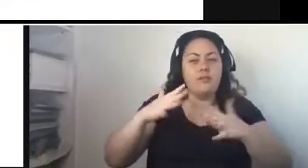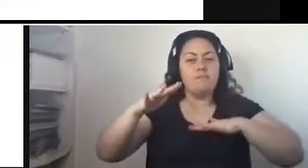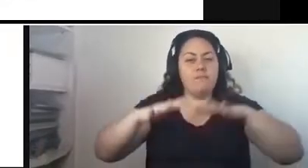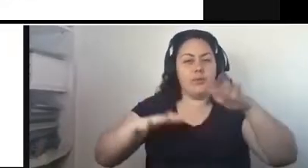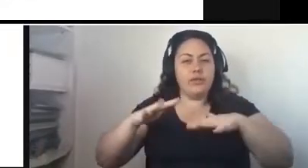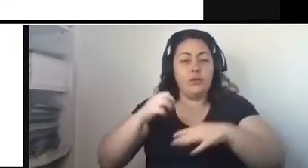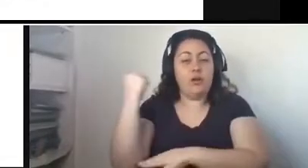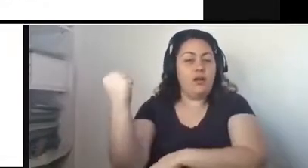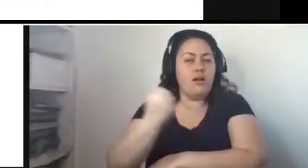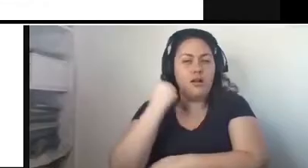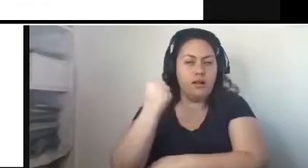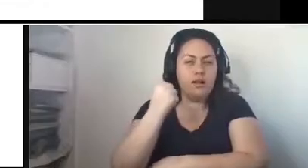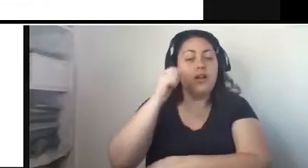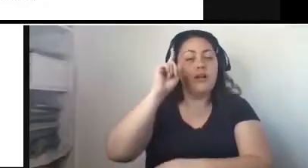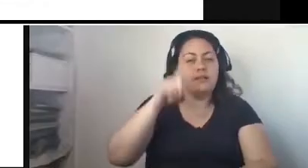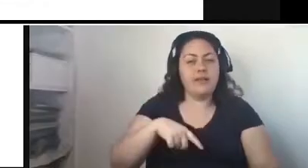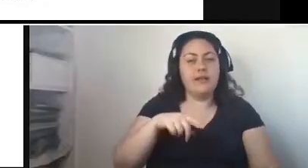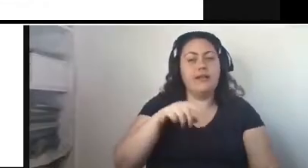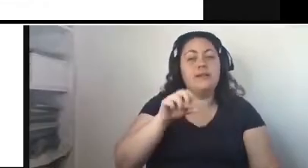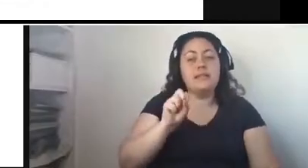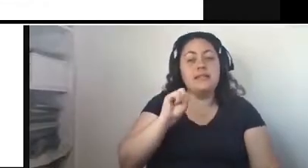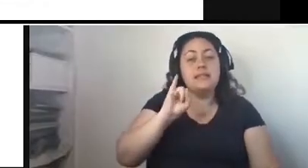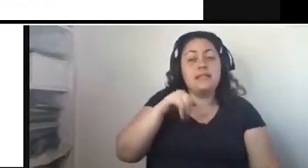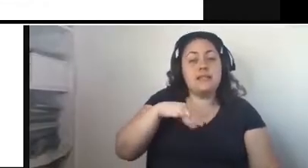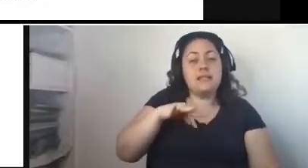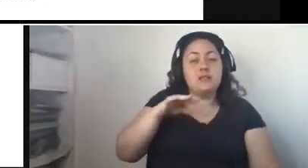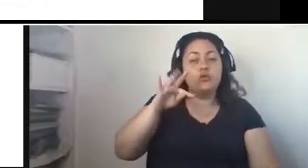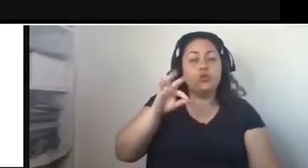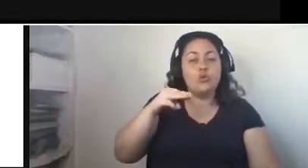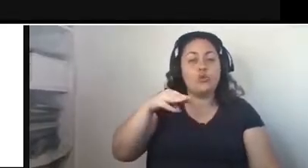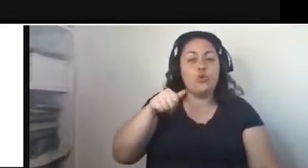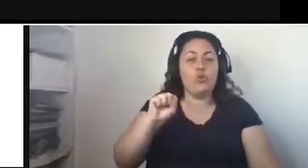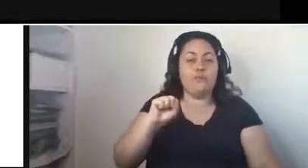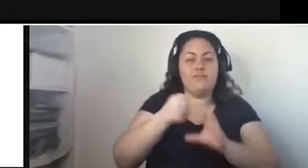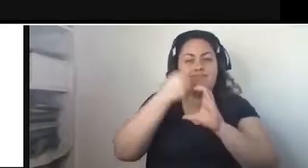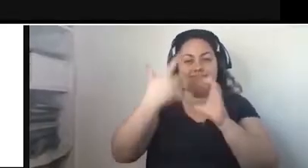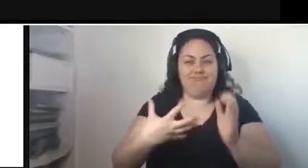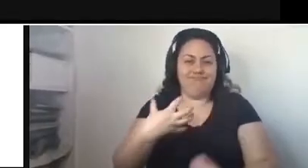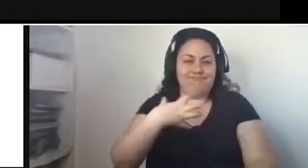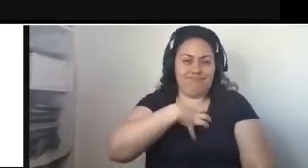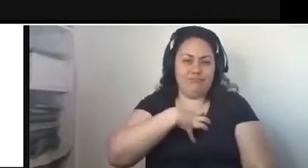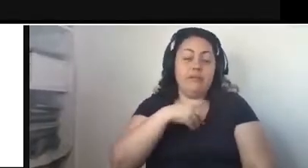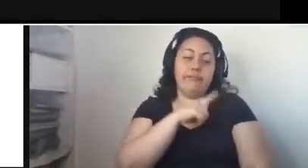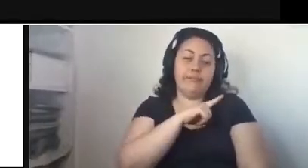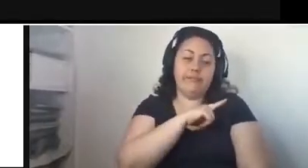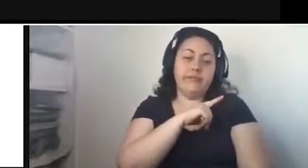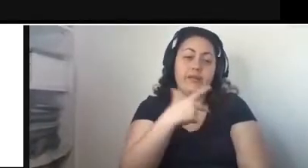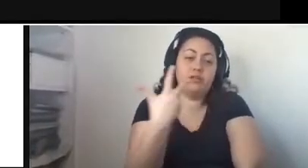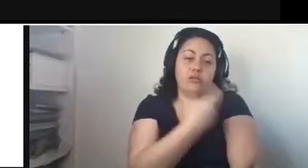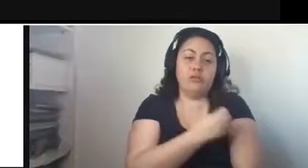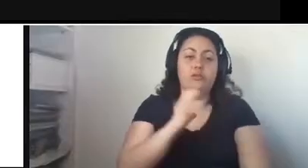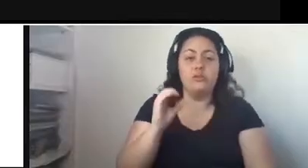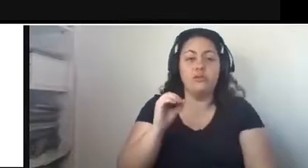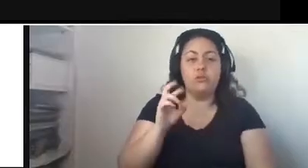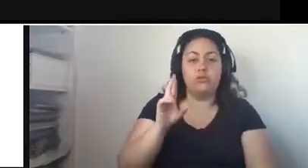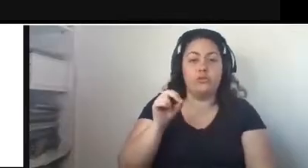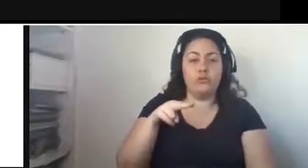né, confirmados pela SARS-CoV-2, a gente teve a Coronavac com 50% de